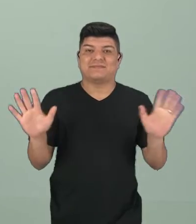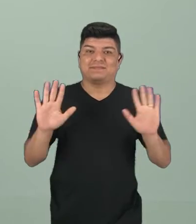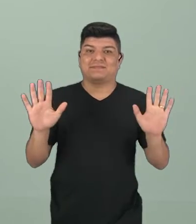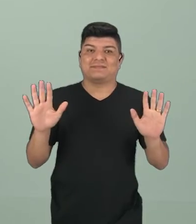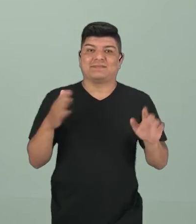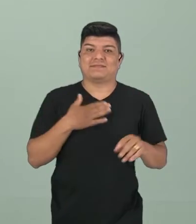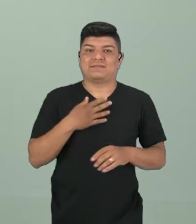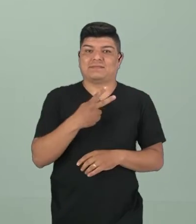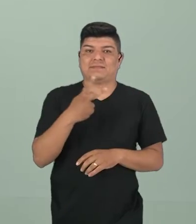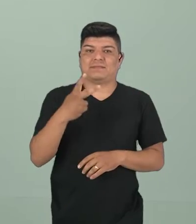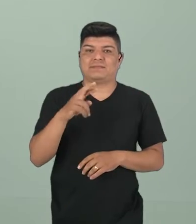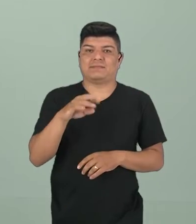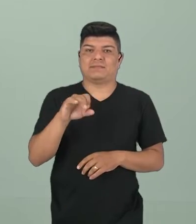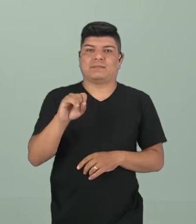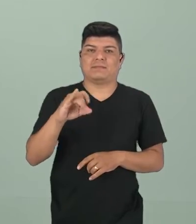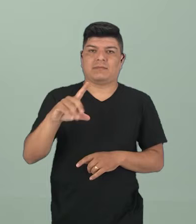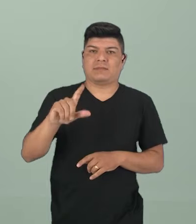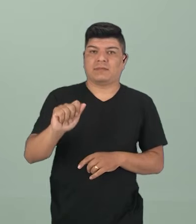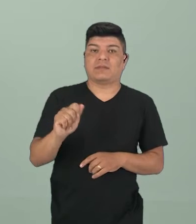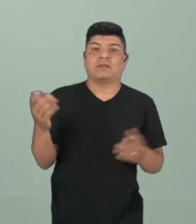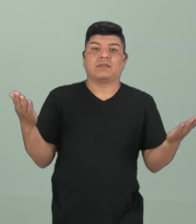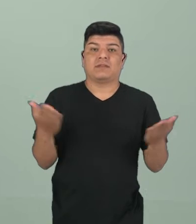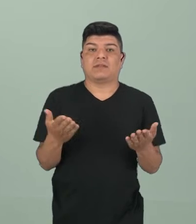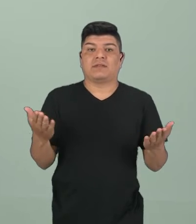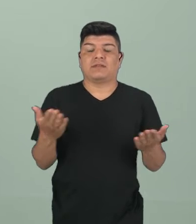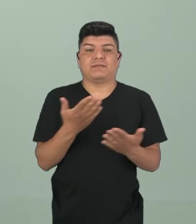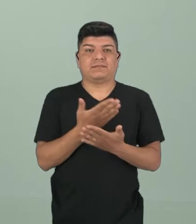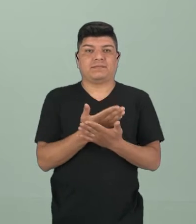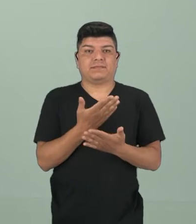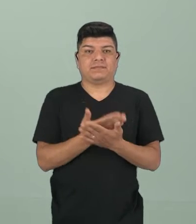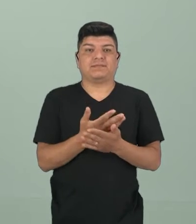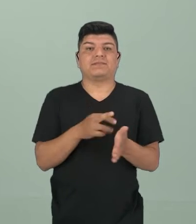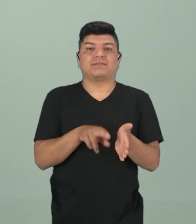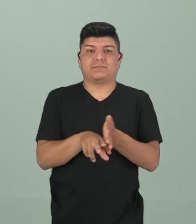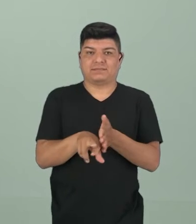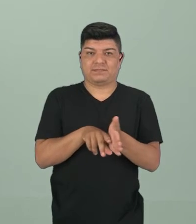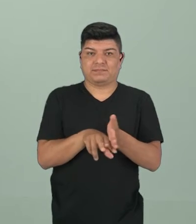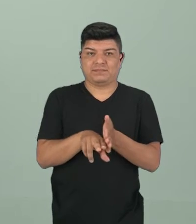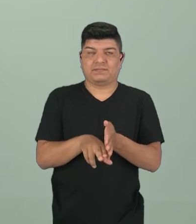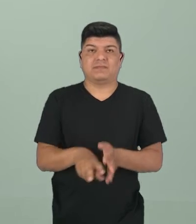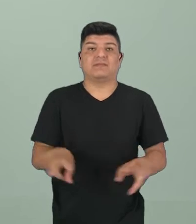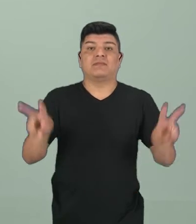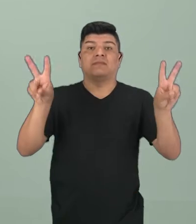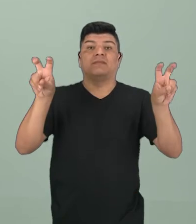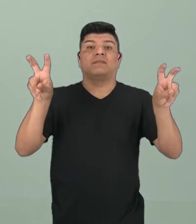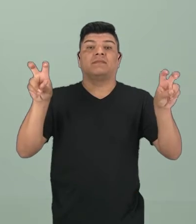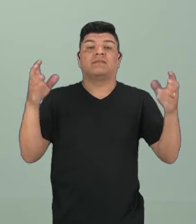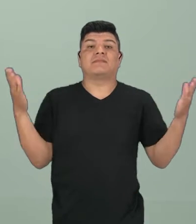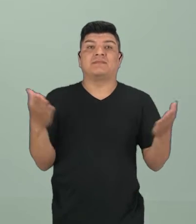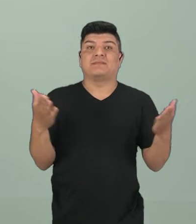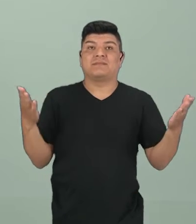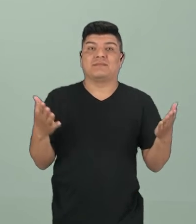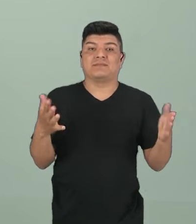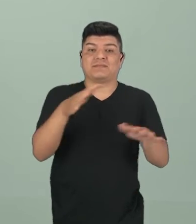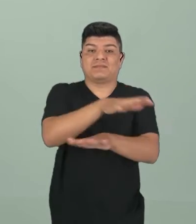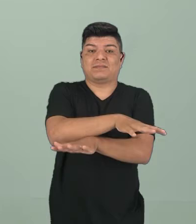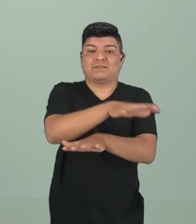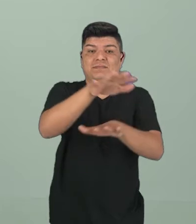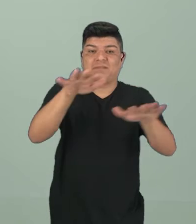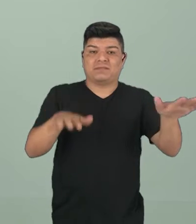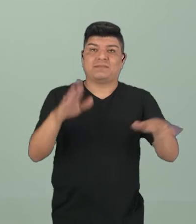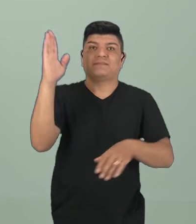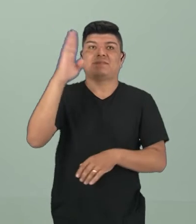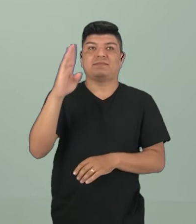Olá, eu sou a professora Priscila e hoje nós teremos mais uma aula de biologia. O nosso tema de hoje será os biomas